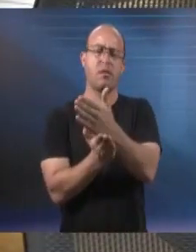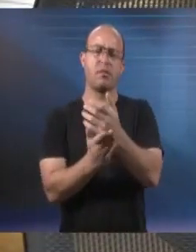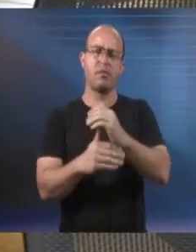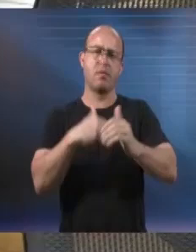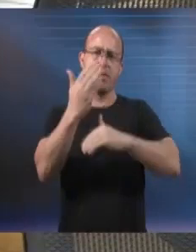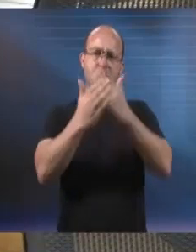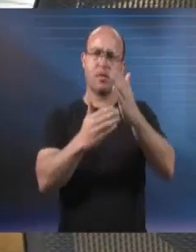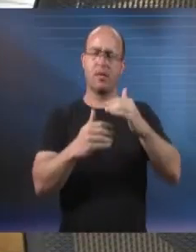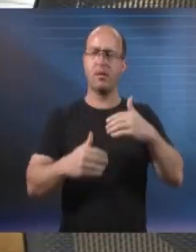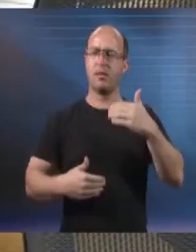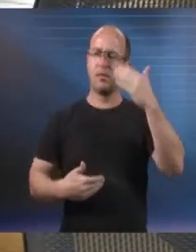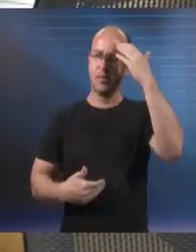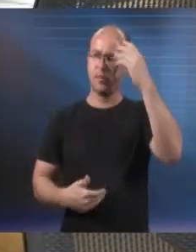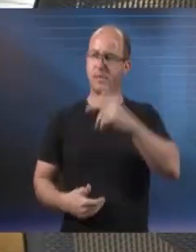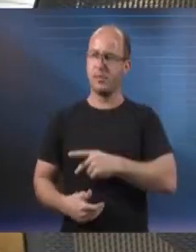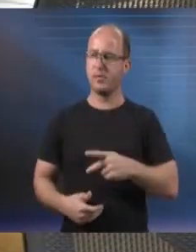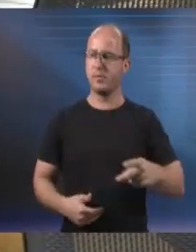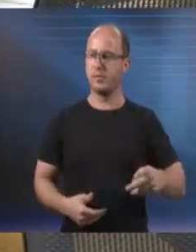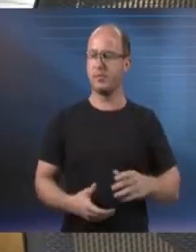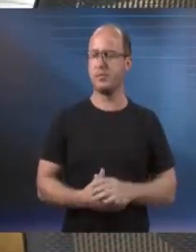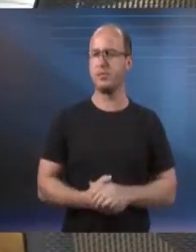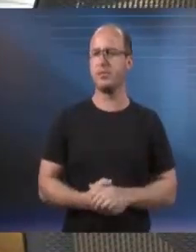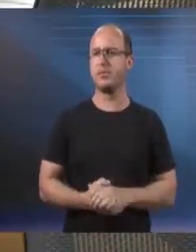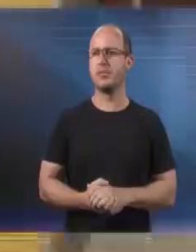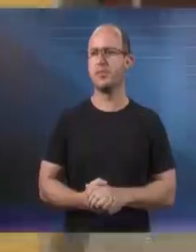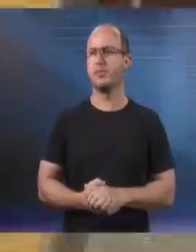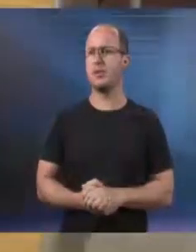desenvolvimento. Muito obrigado, senhor presidente.